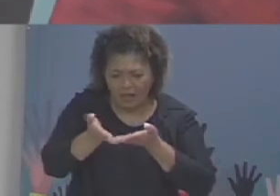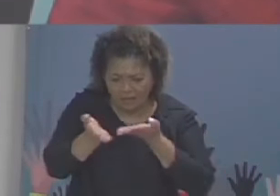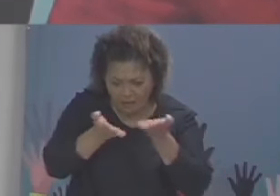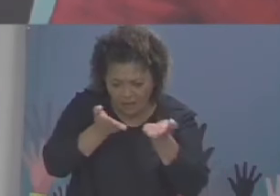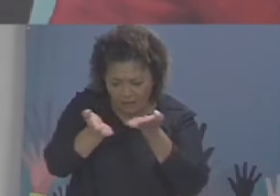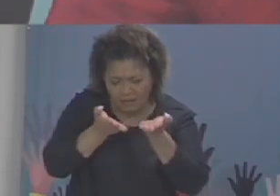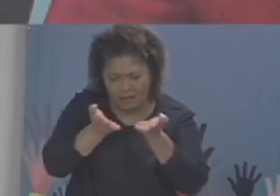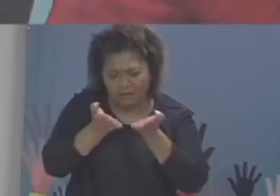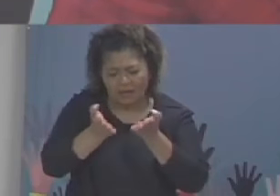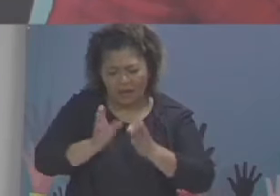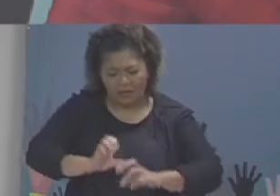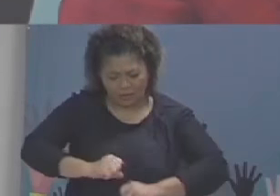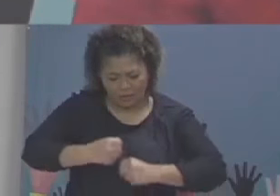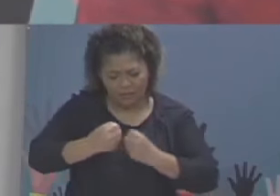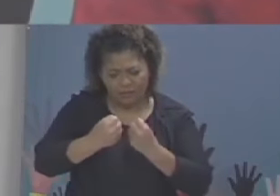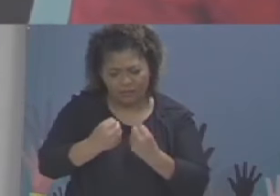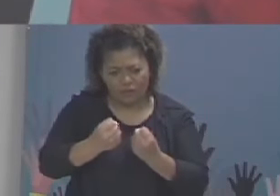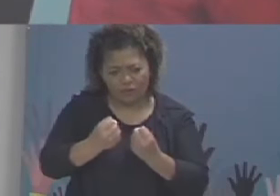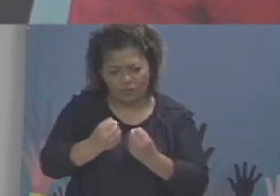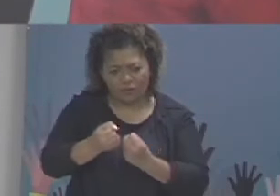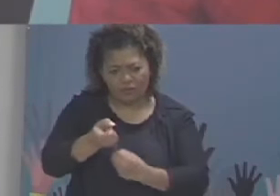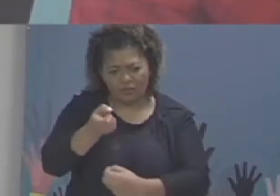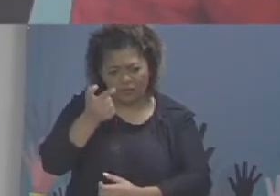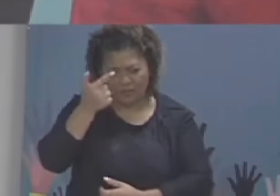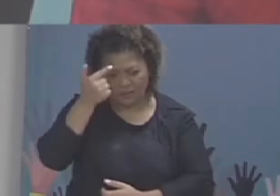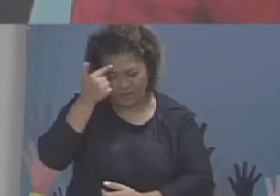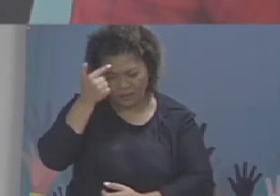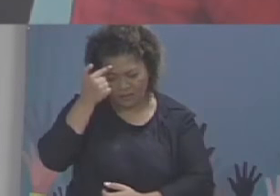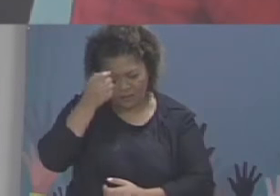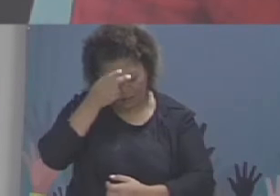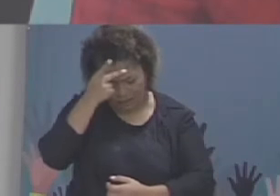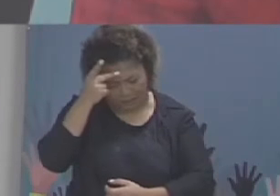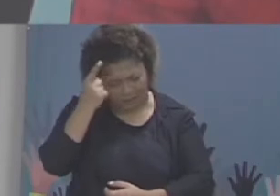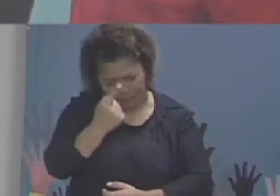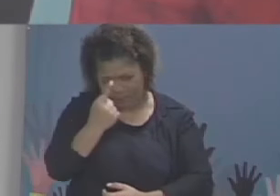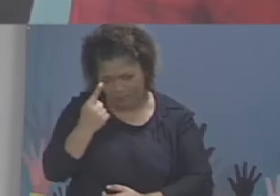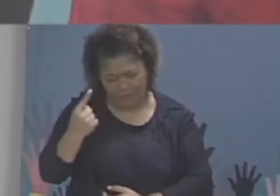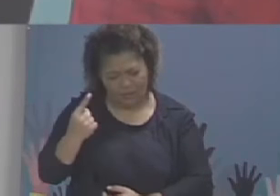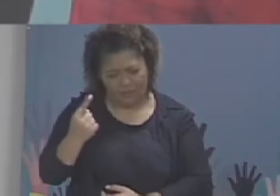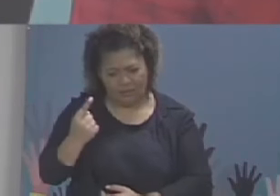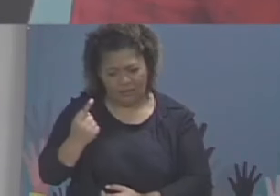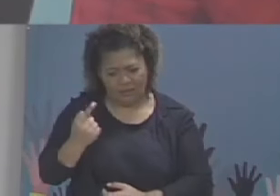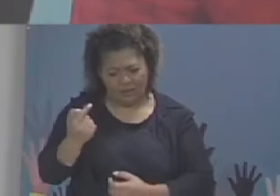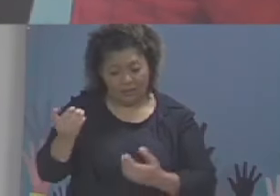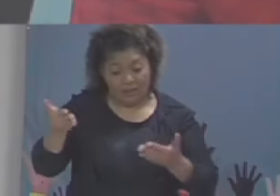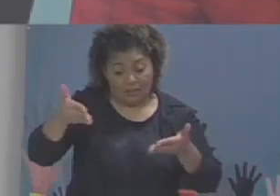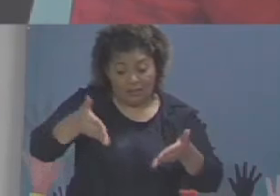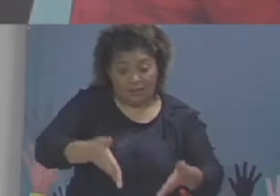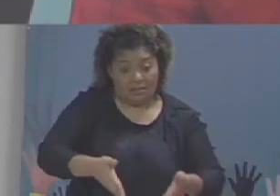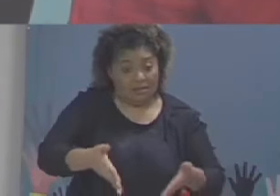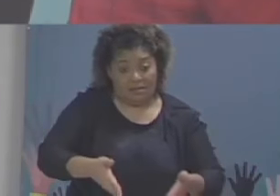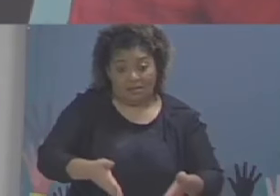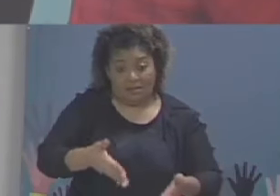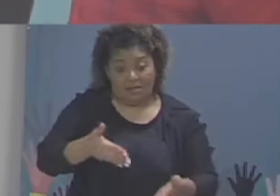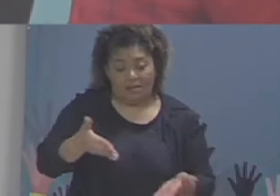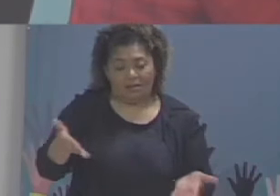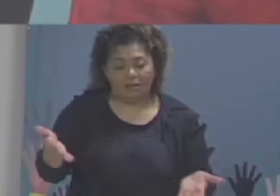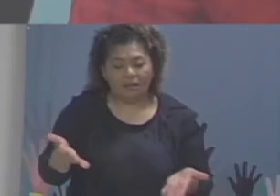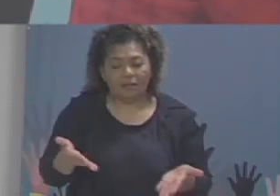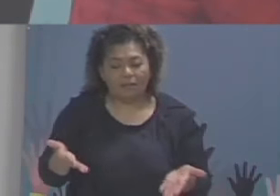esse esforço da interiorização, esse esforço de estar presente. Veja